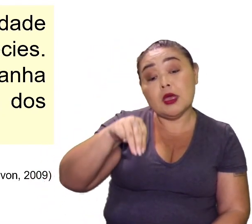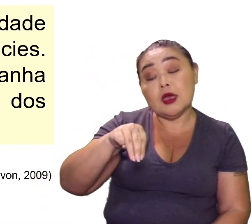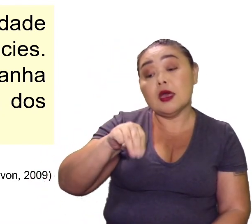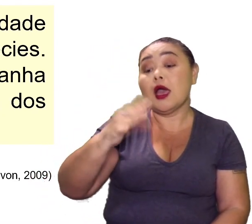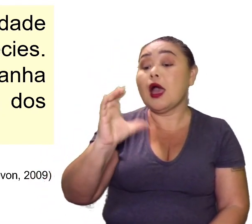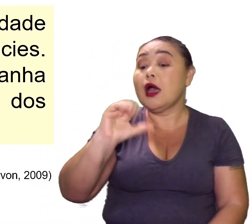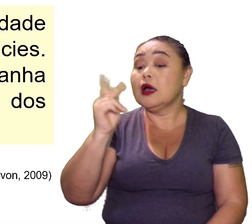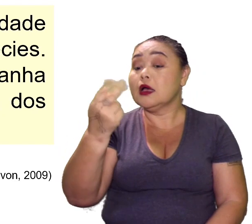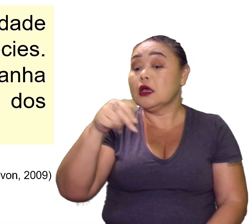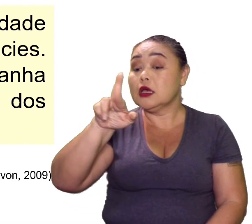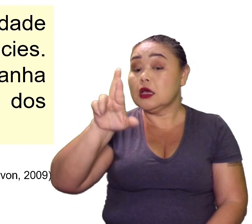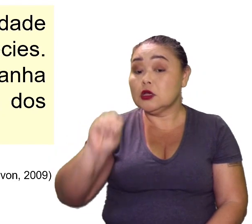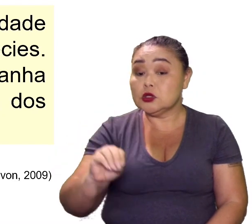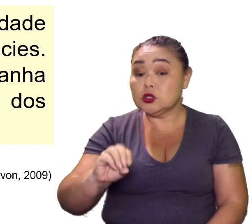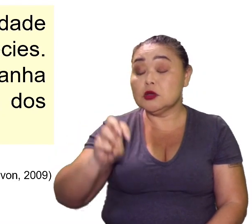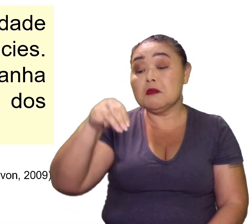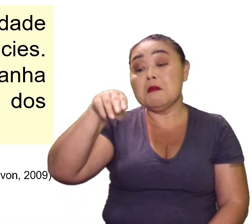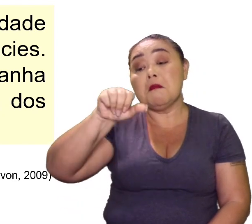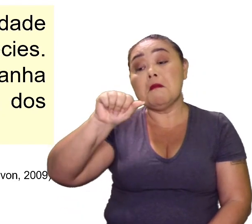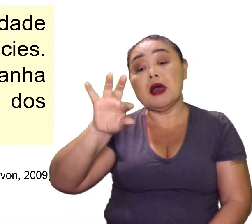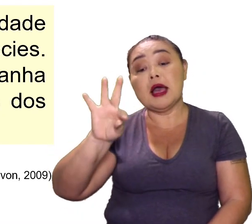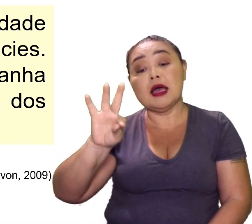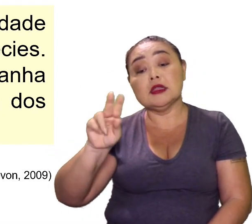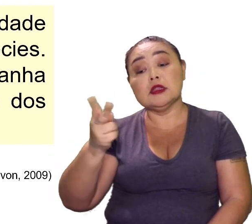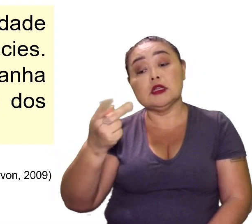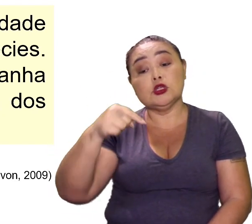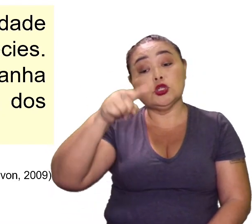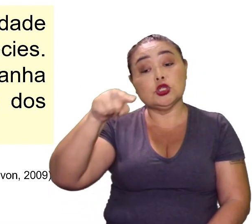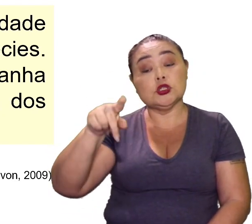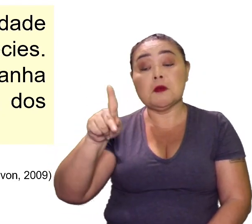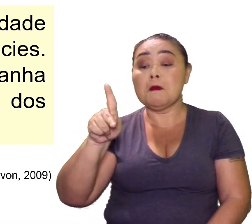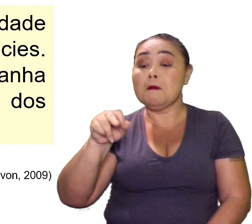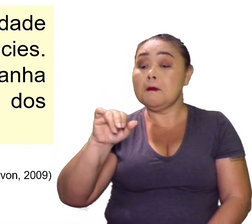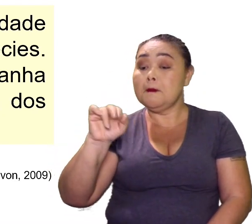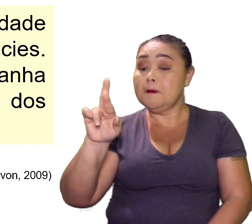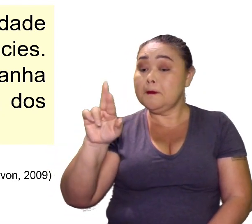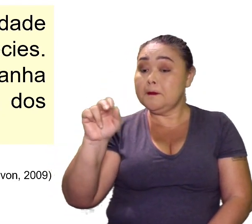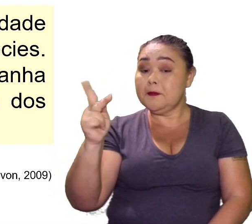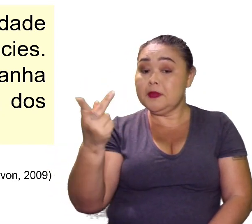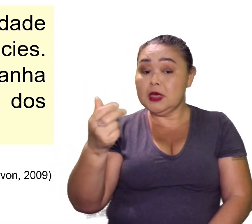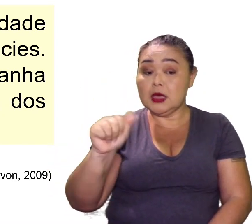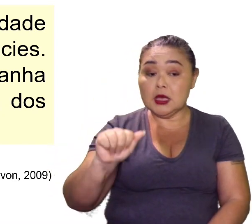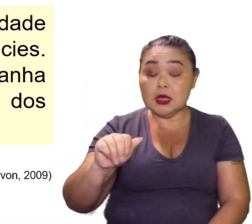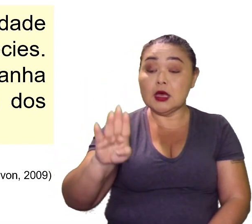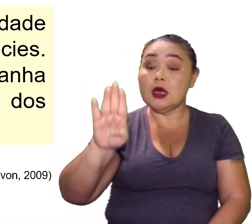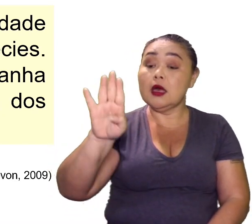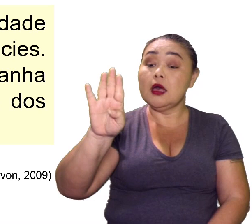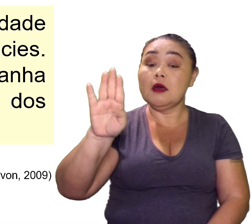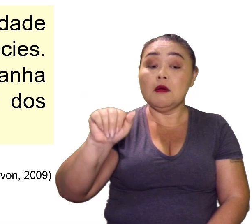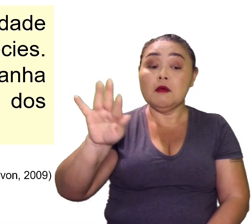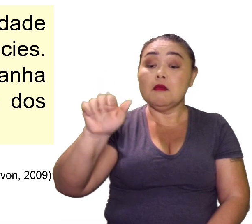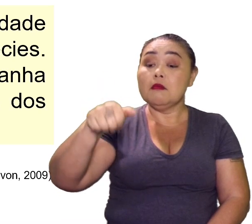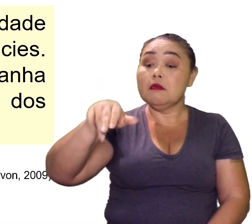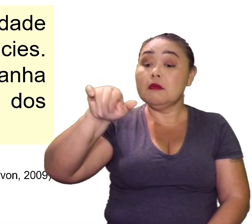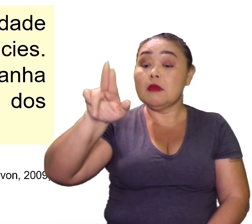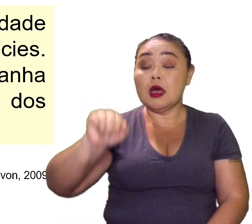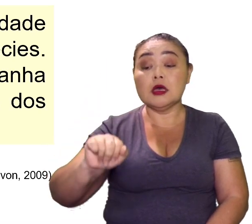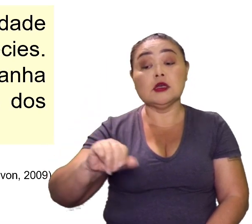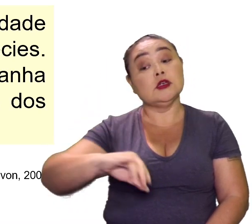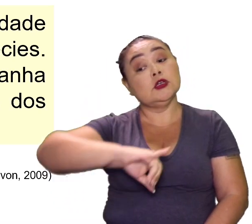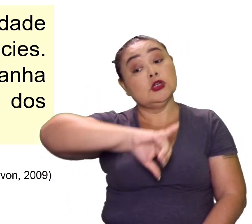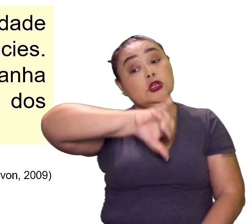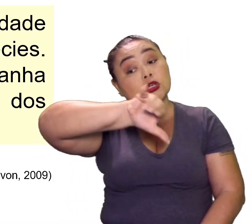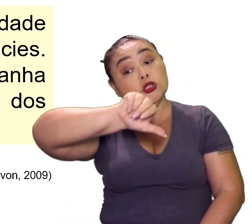cachorra, matrixã, piranha, tambaqui, que mais? Branquinha,